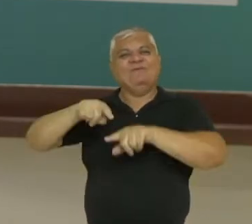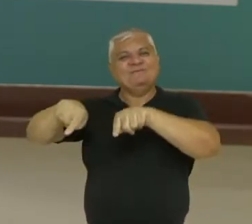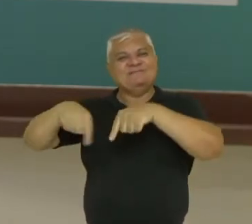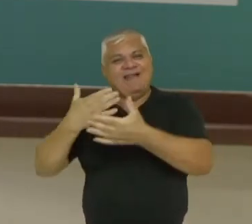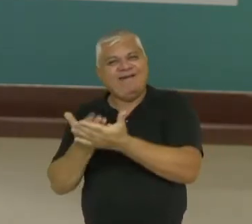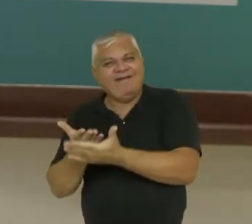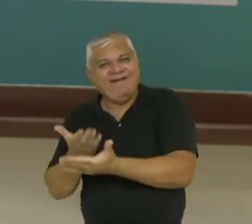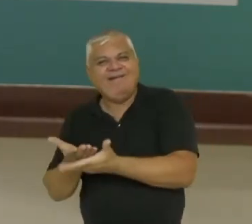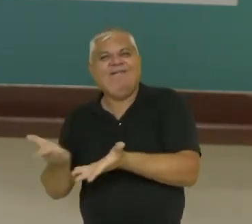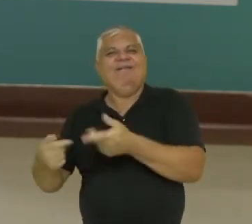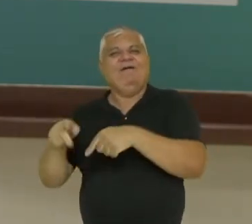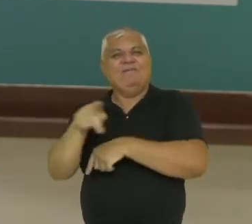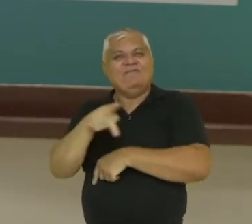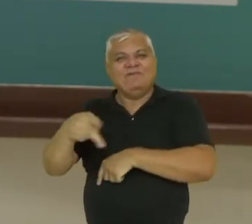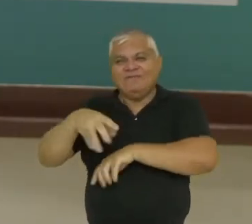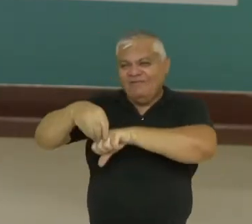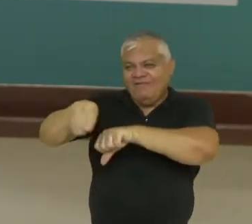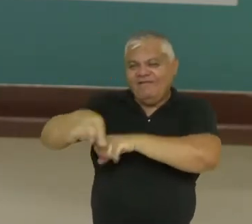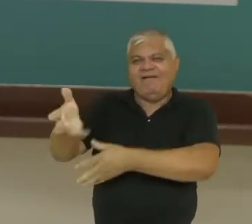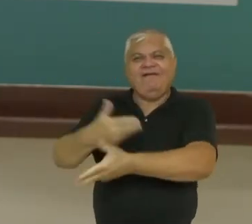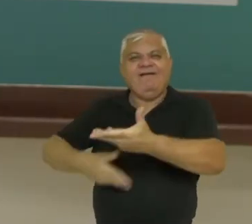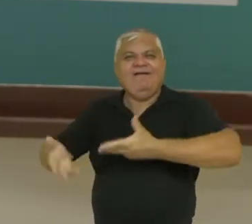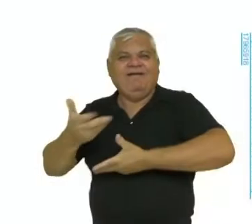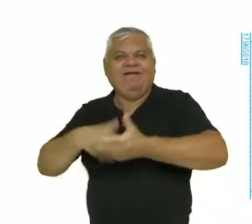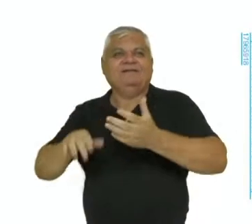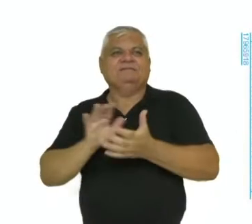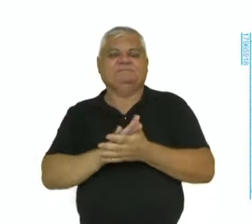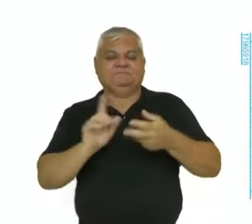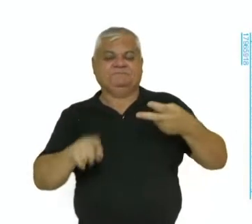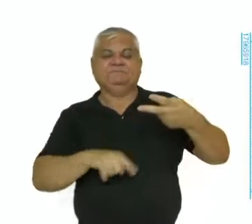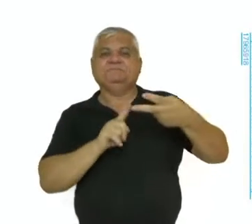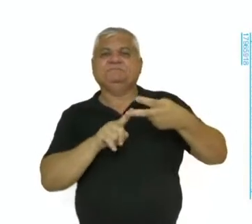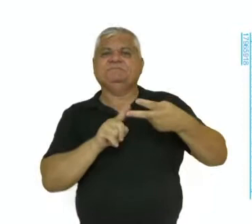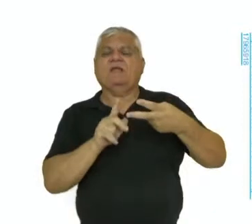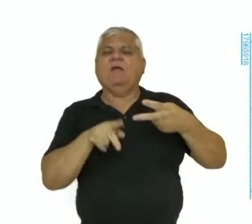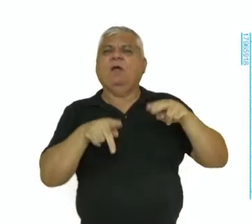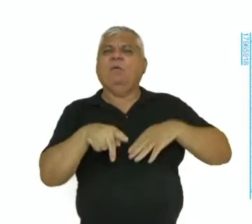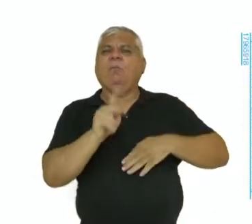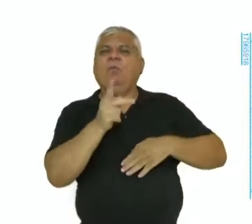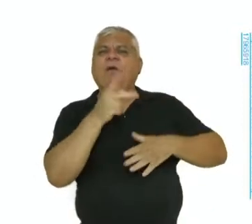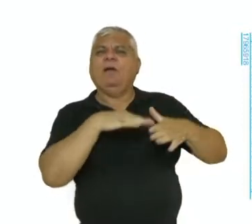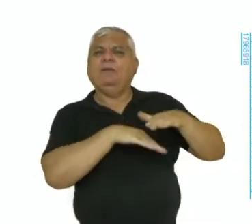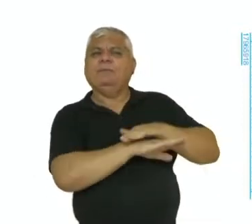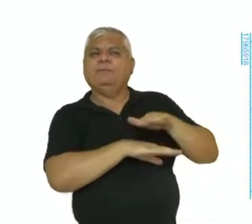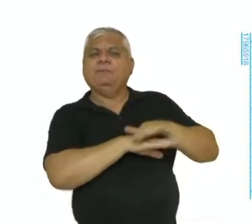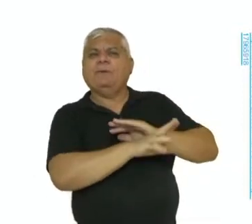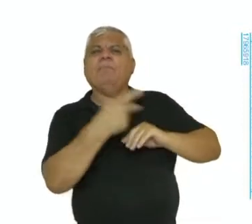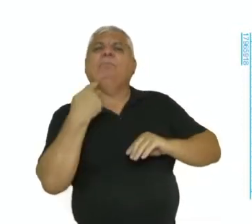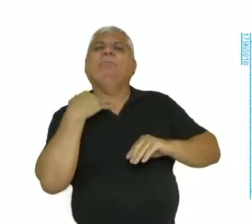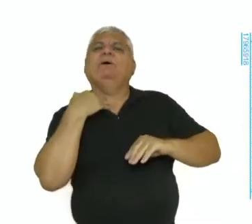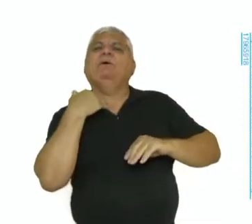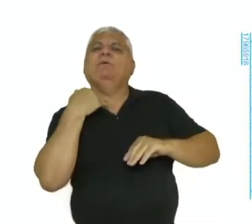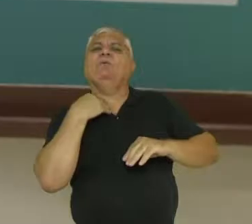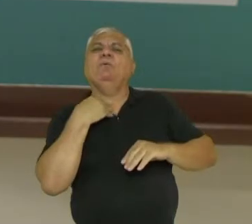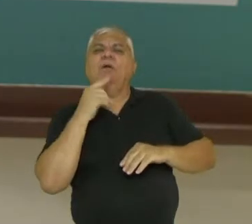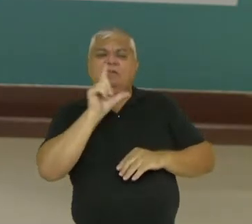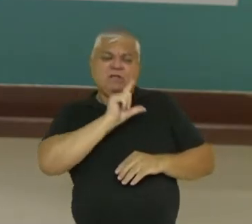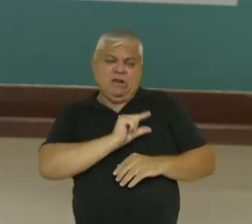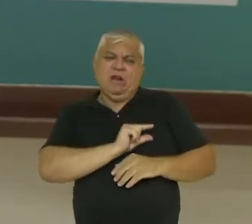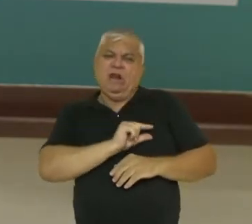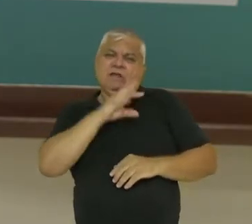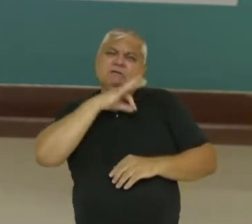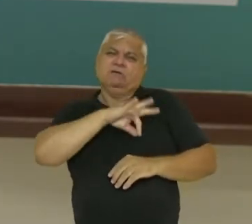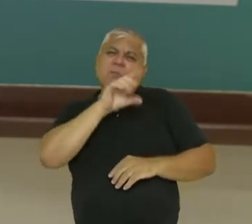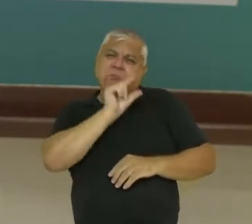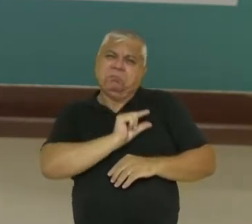seus professores, que vai ser bastante interessante. Como poupar dinheiro mesmo ganhando pouco? Porque a